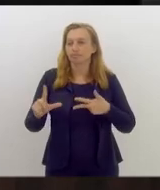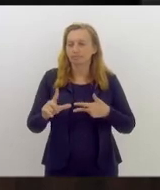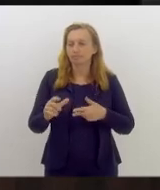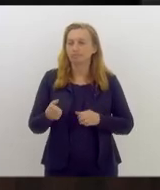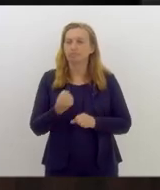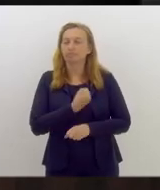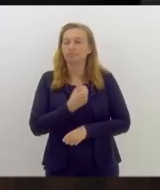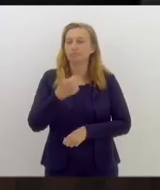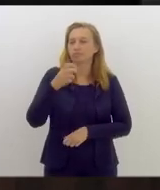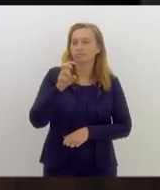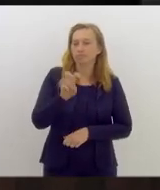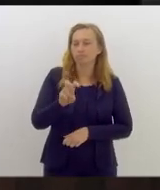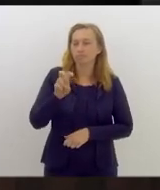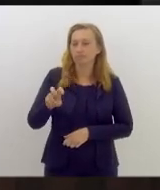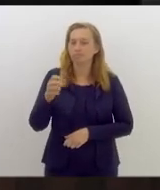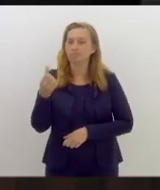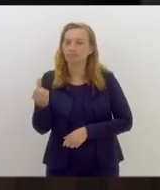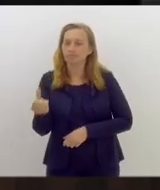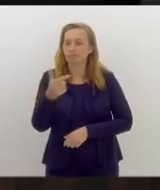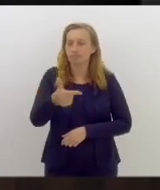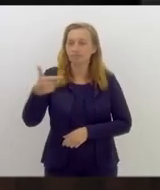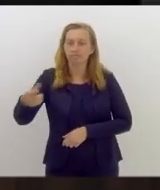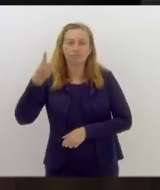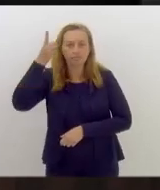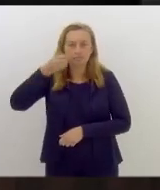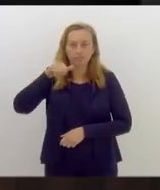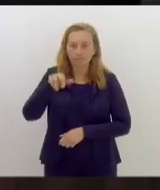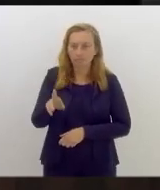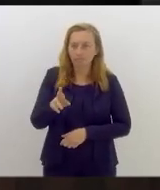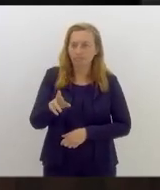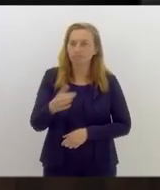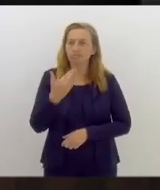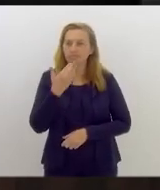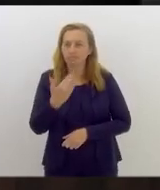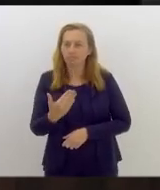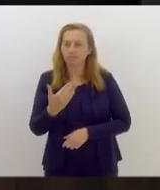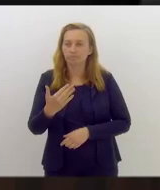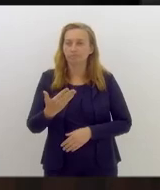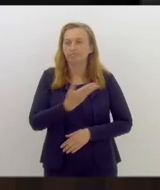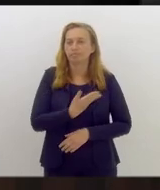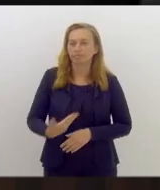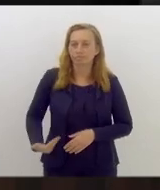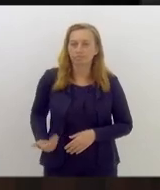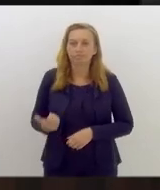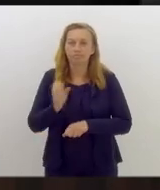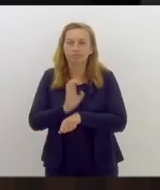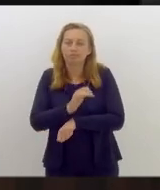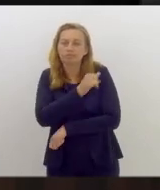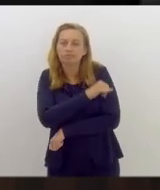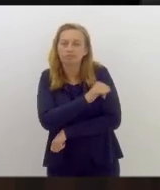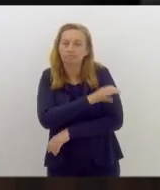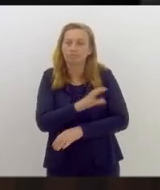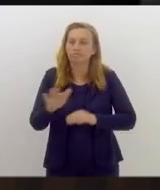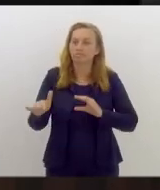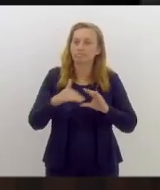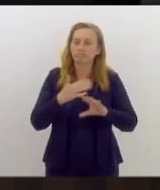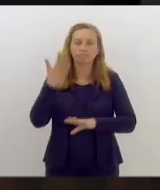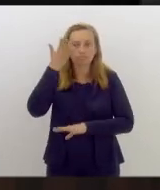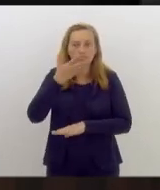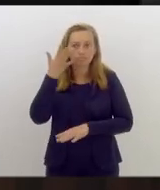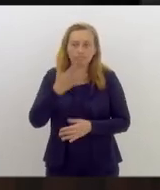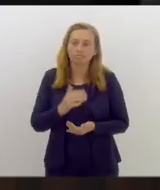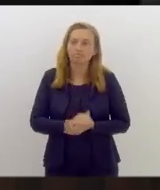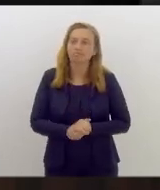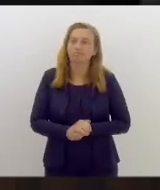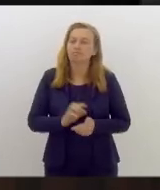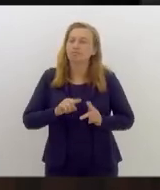número 556-22, de autoria do deputado Rosenberg Reis, que solicita ao excelentíssimo senhor governador do Estado do Rio de Janeiro, vinho de mensagem dispondo